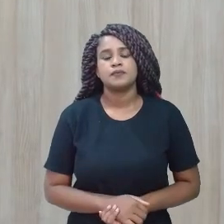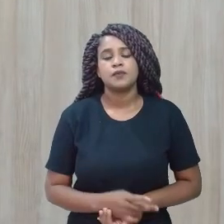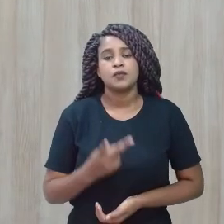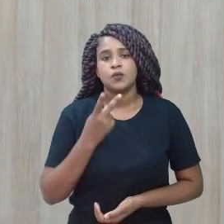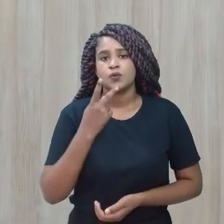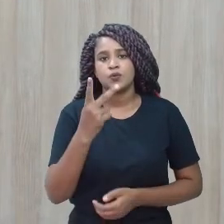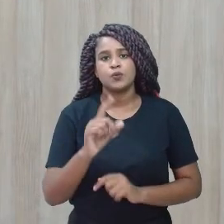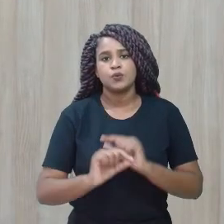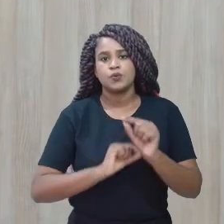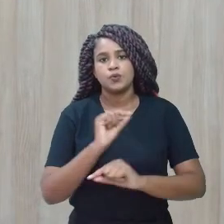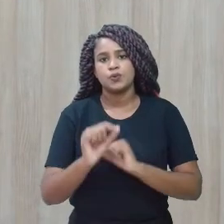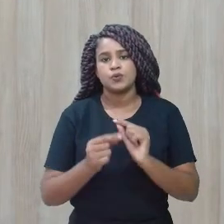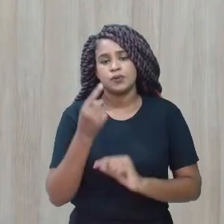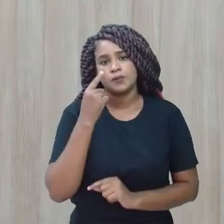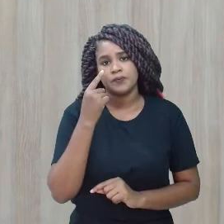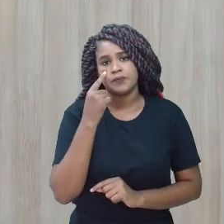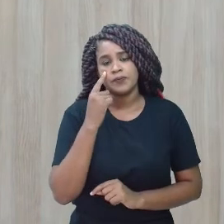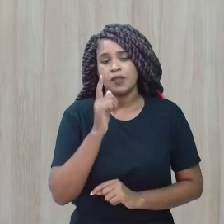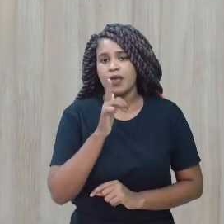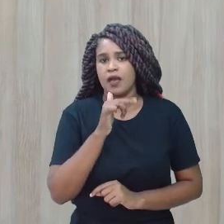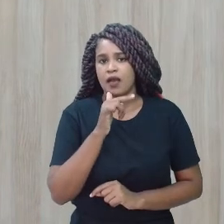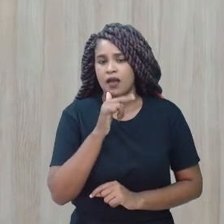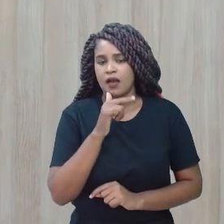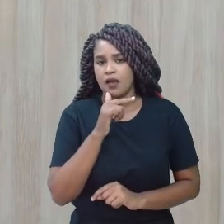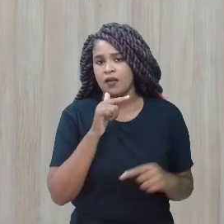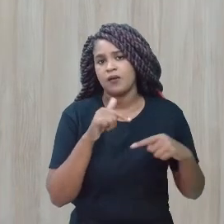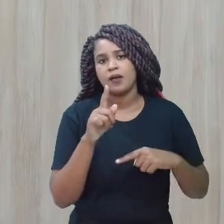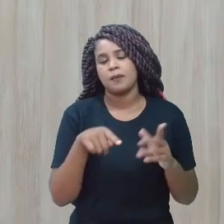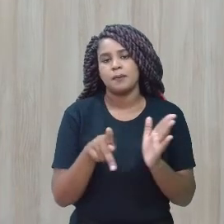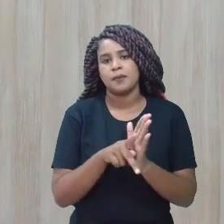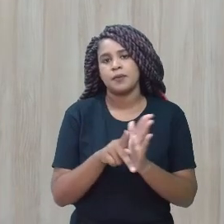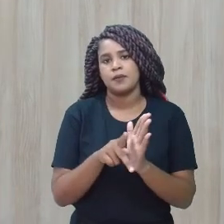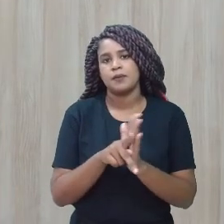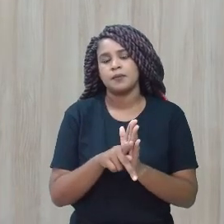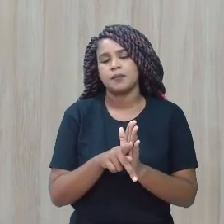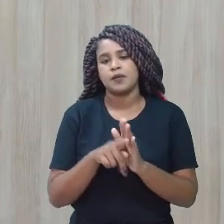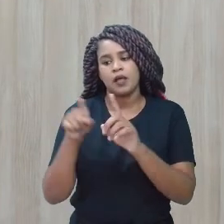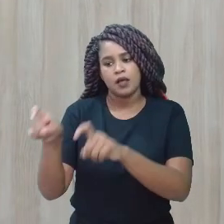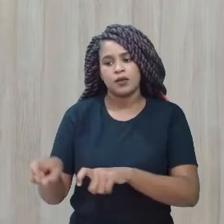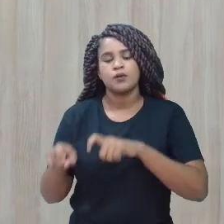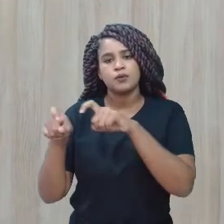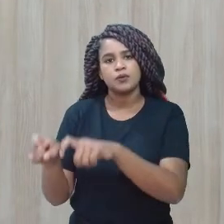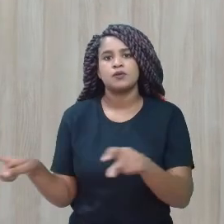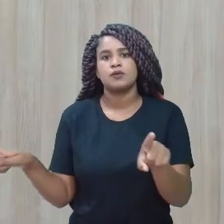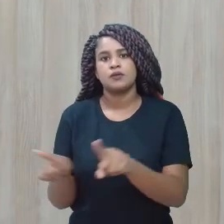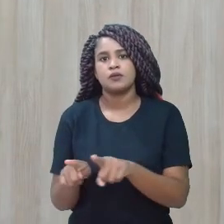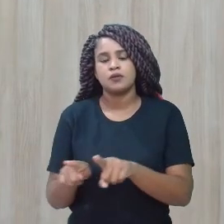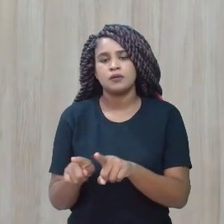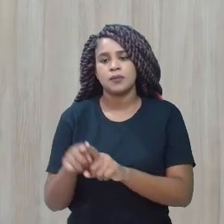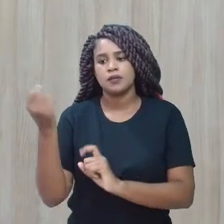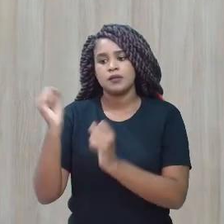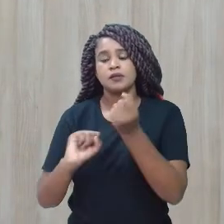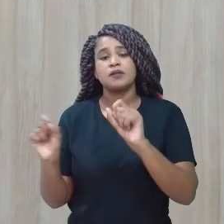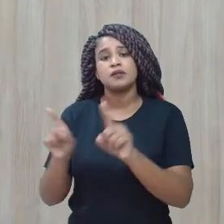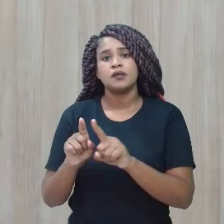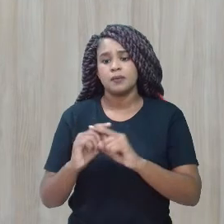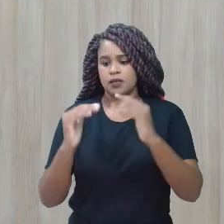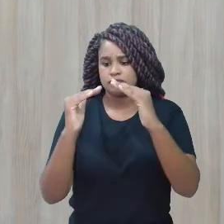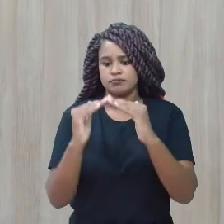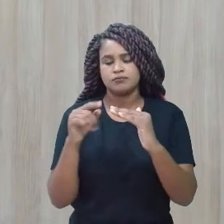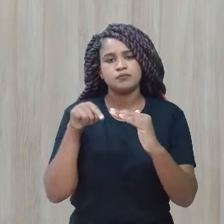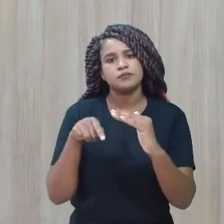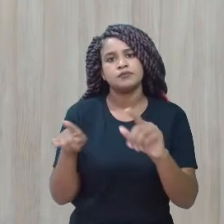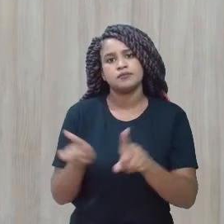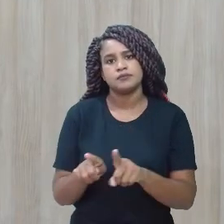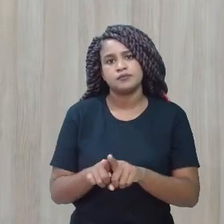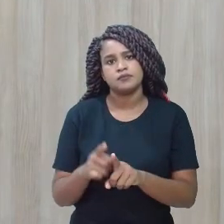consumo dessa água, boa parte é da agricultura, da indústria, mas tem essa parte do uso doméstico, né, que a gente sabe